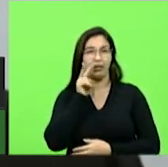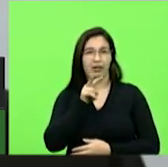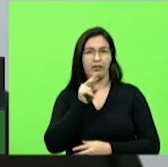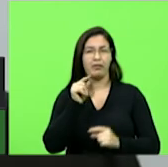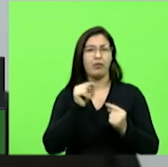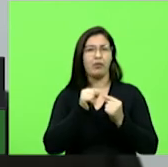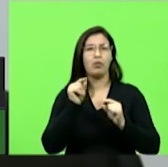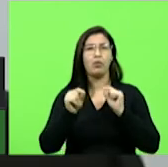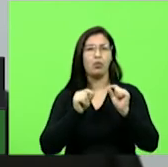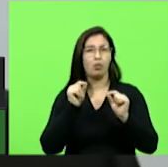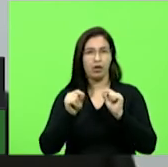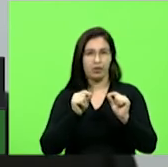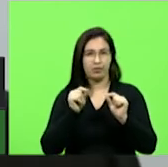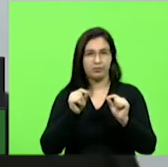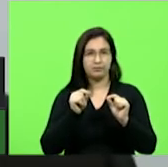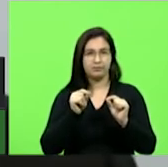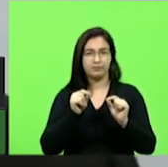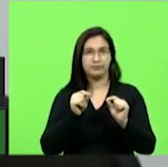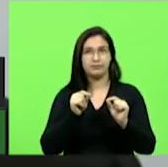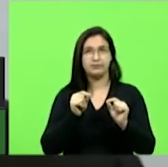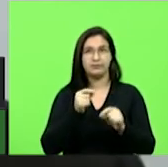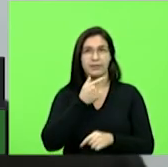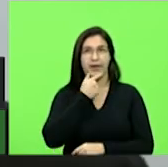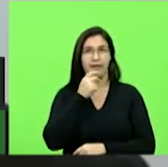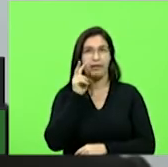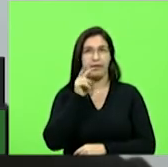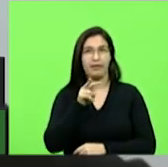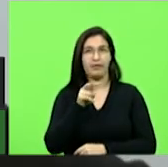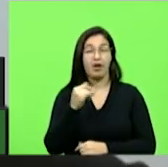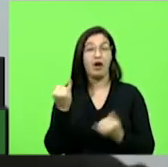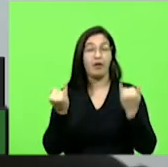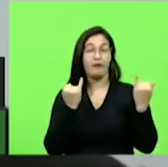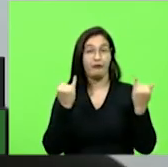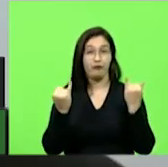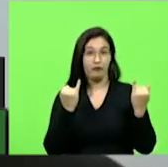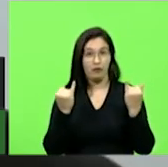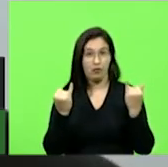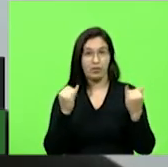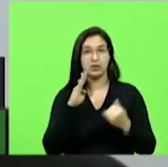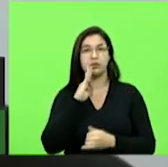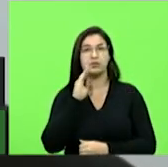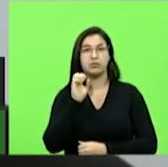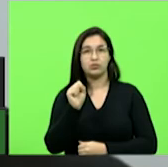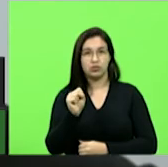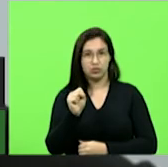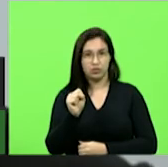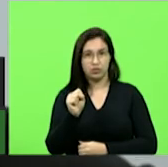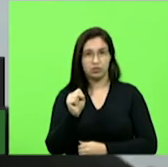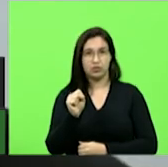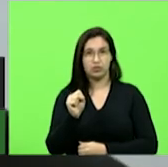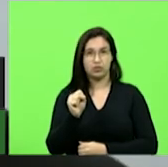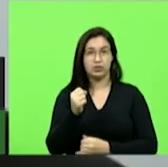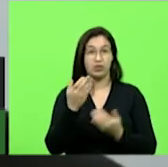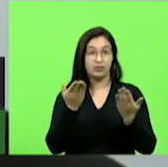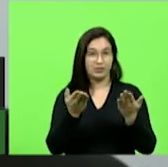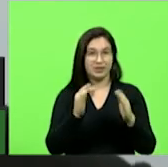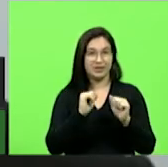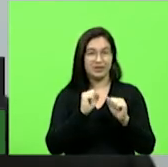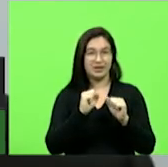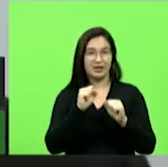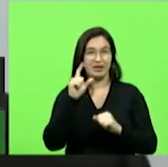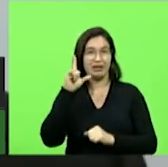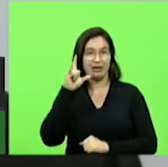para inglês ver? Eu pego uma informação do deputado Bruno Souza, lá no seu Instagram, que ele